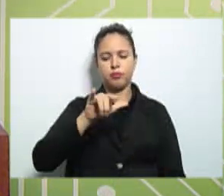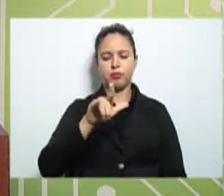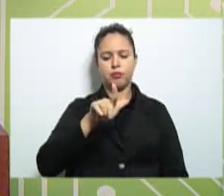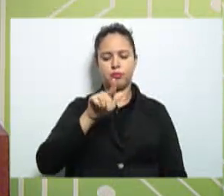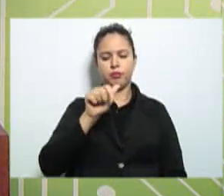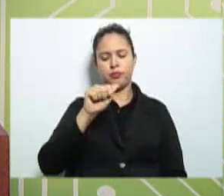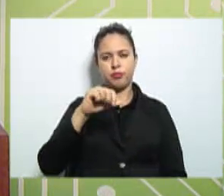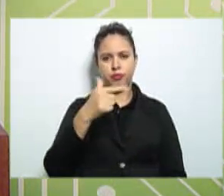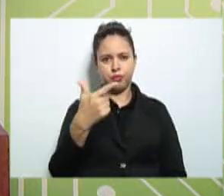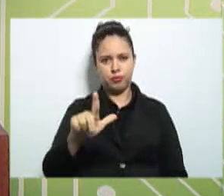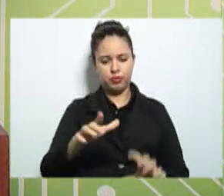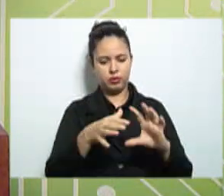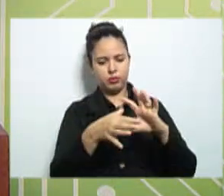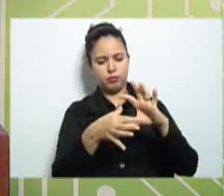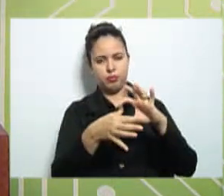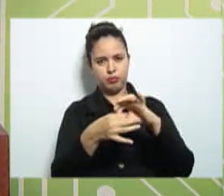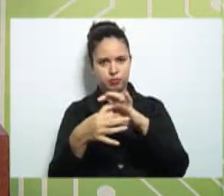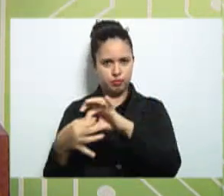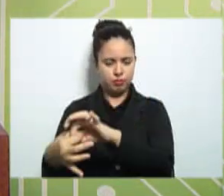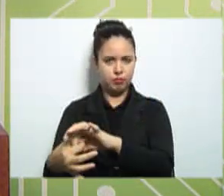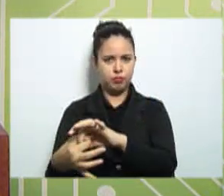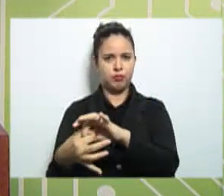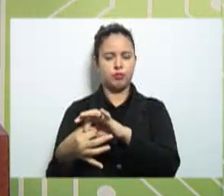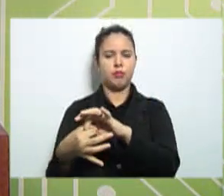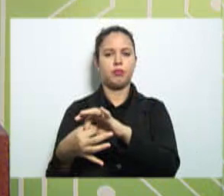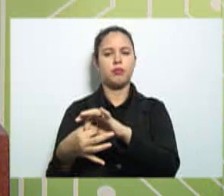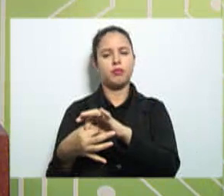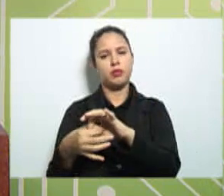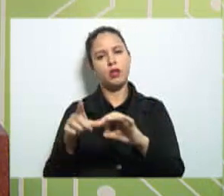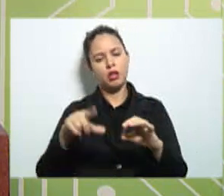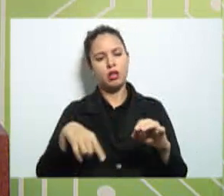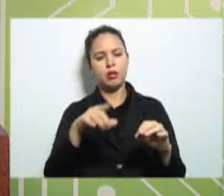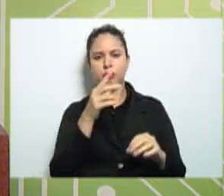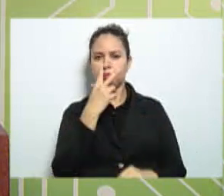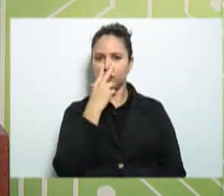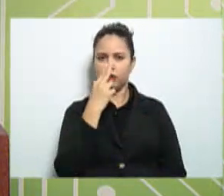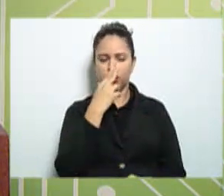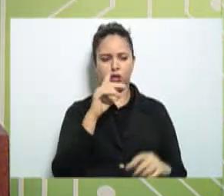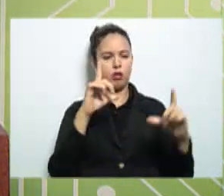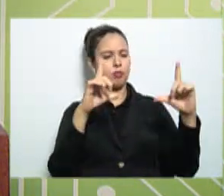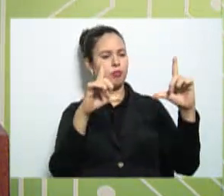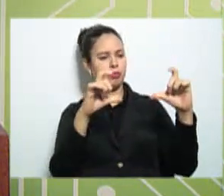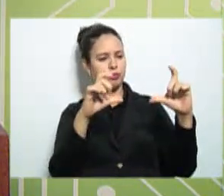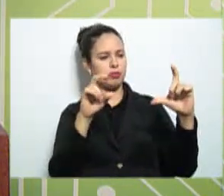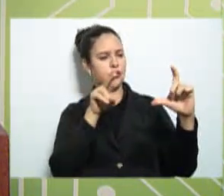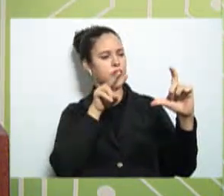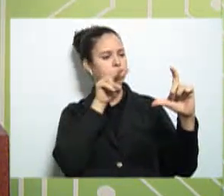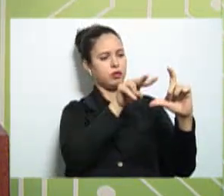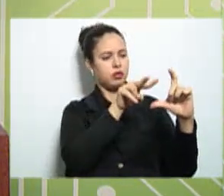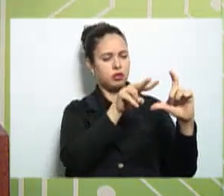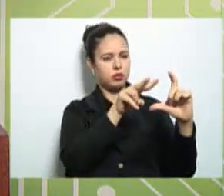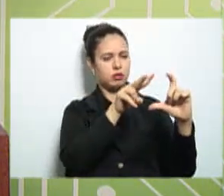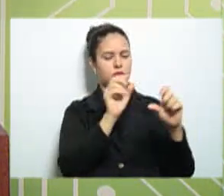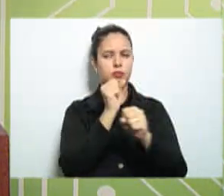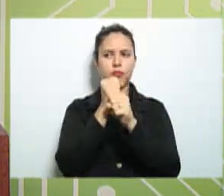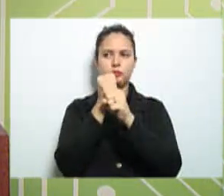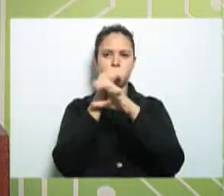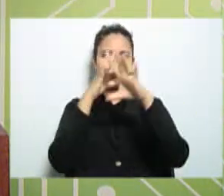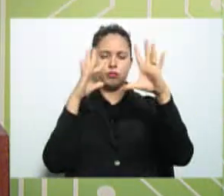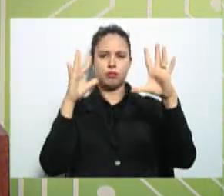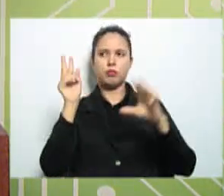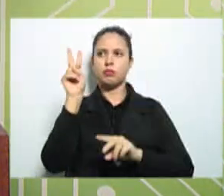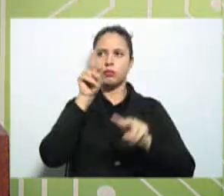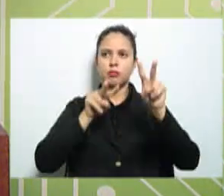não passar essa ideia de movimento, e sim a ideia de como se fosse um retrato, uma foto. Por quê? Porque o texto descritivo é como se fosse uma